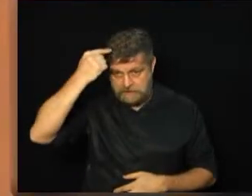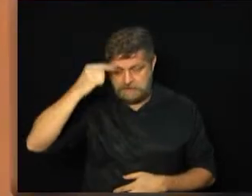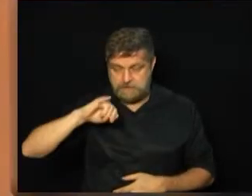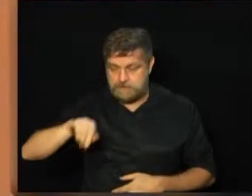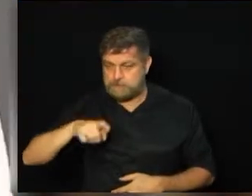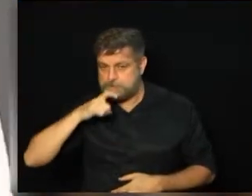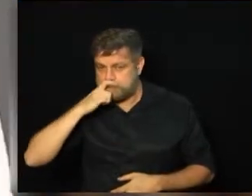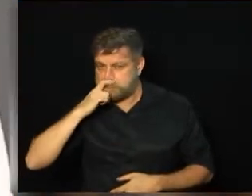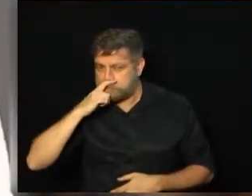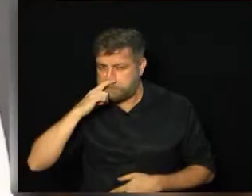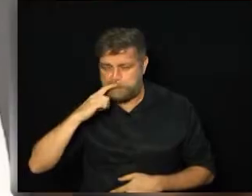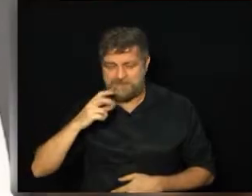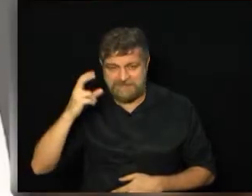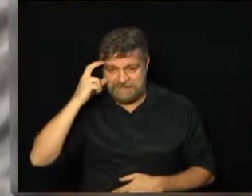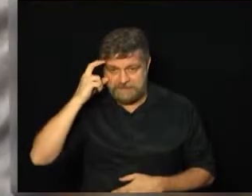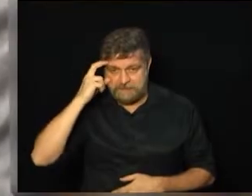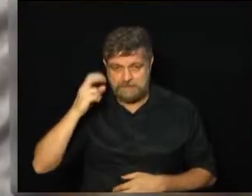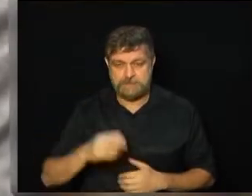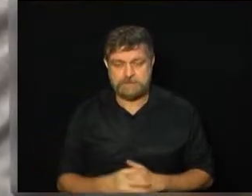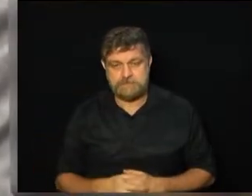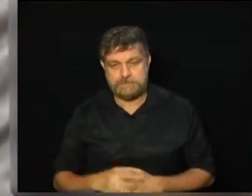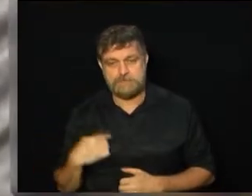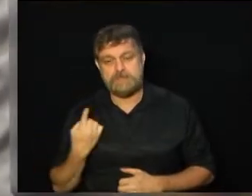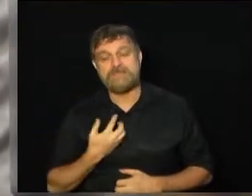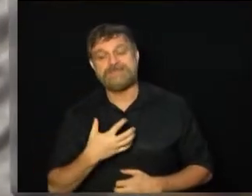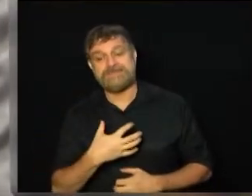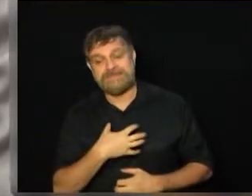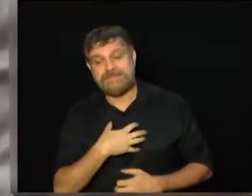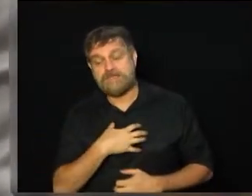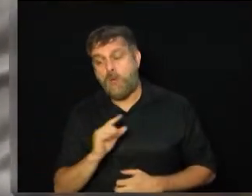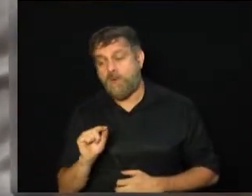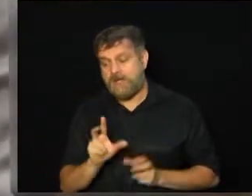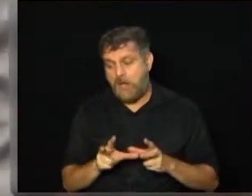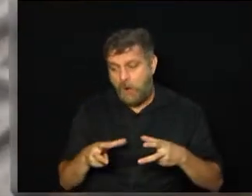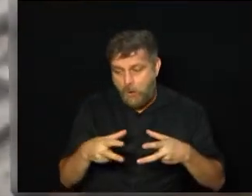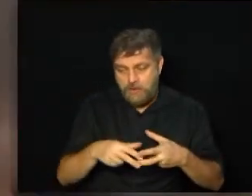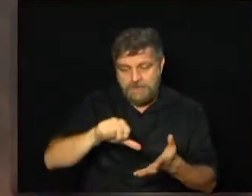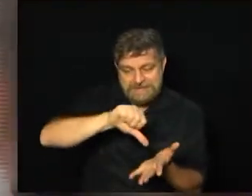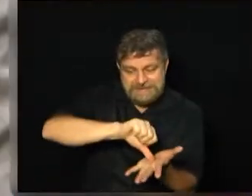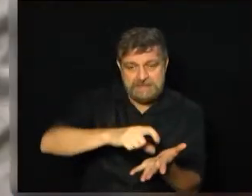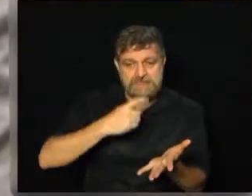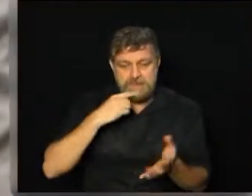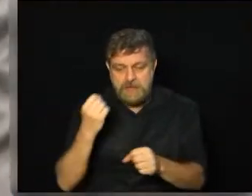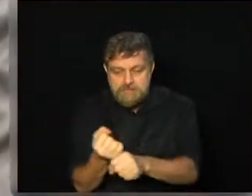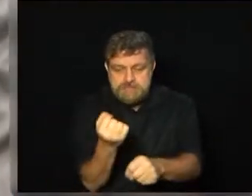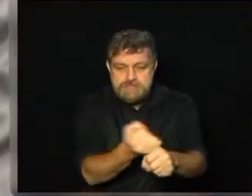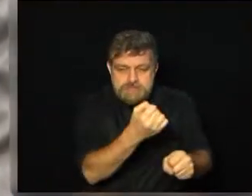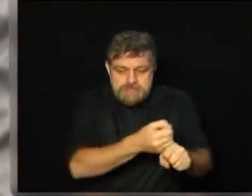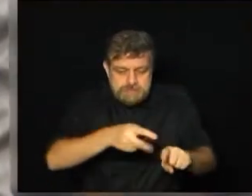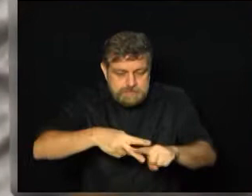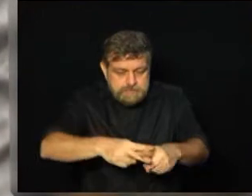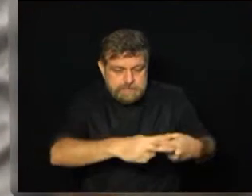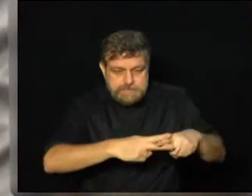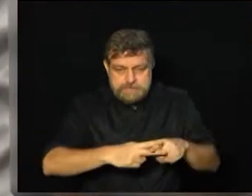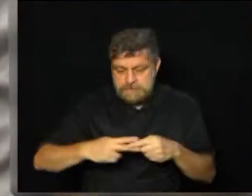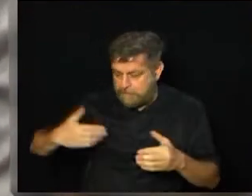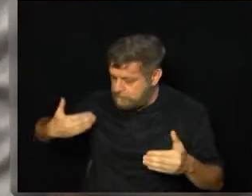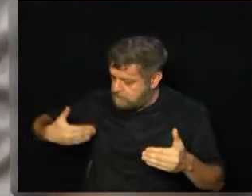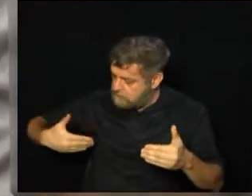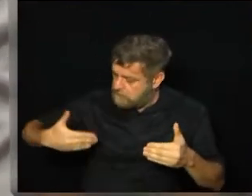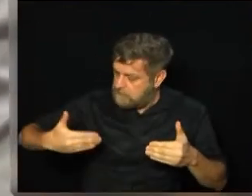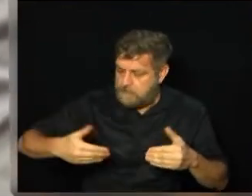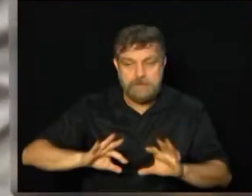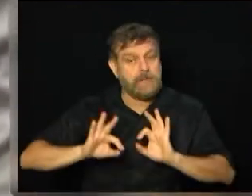Jorge Schneider e Carlinhos Camelô. A gente sente que a comissão de revitalização do centro está sendo um processo positivo